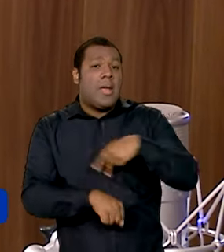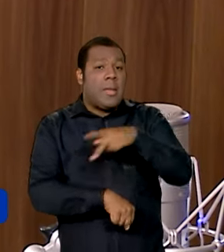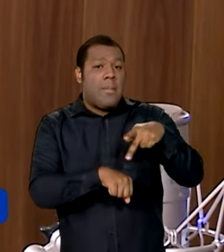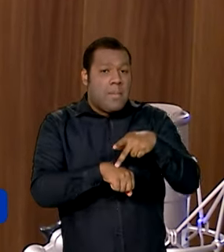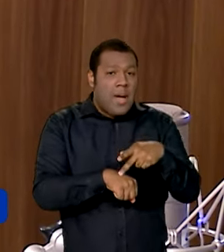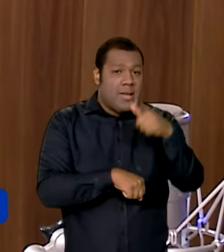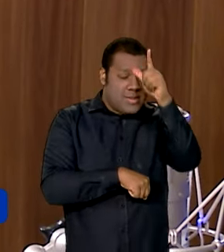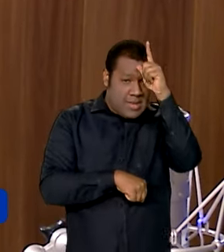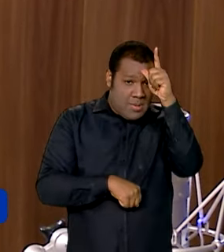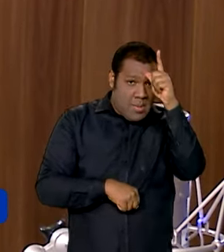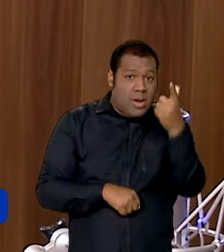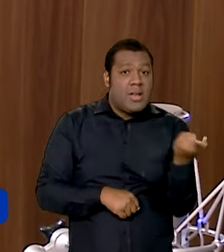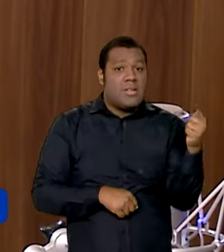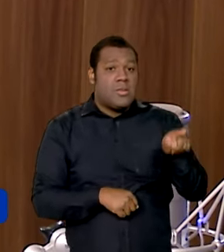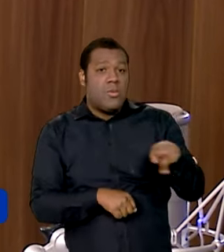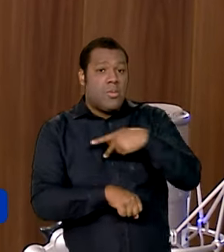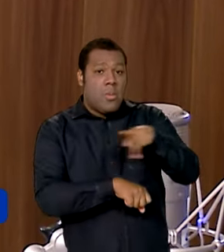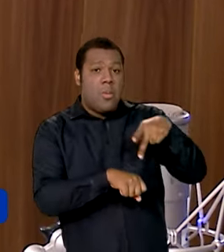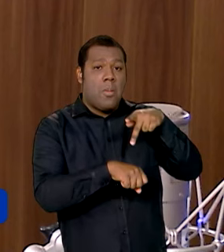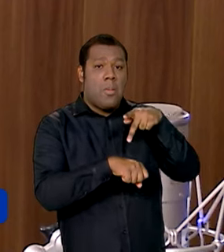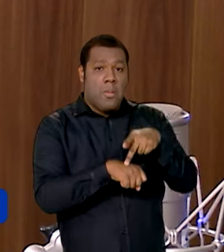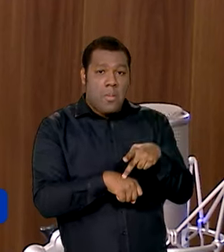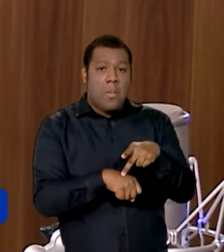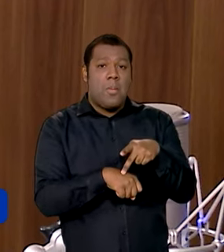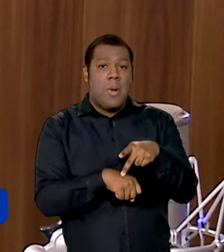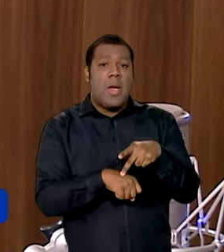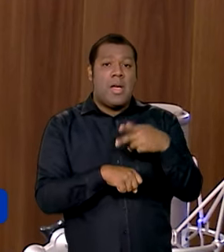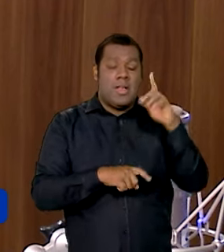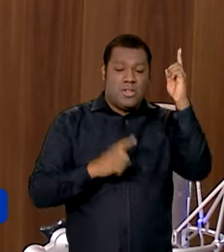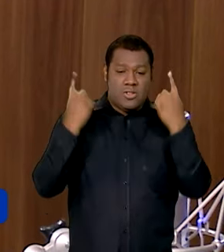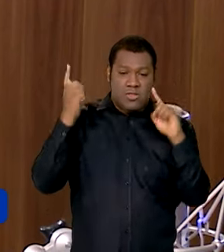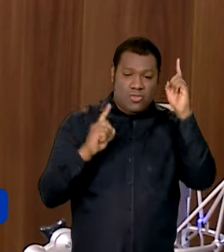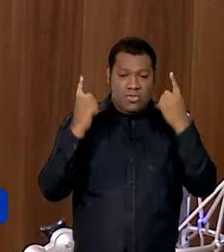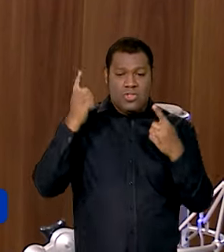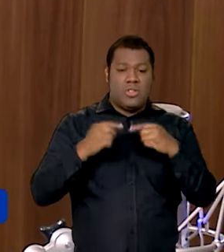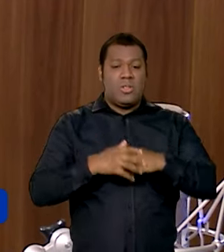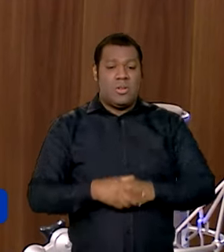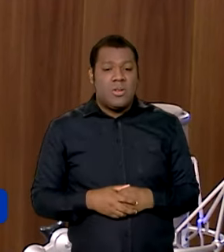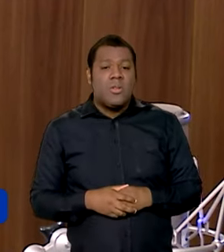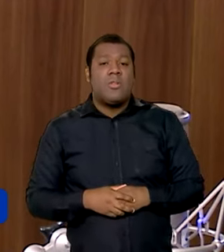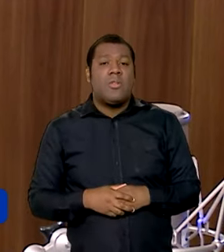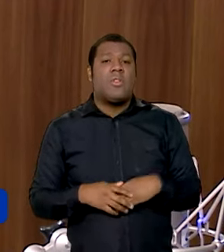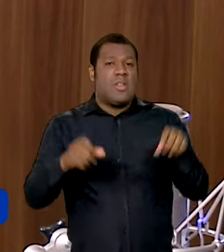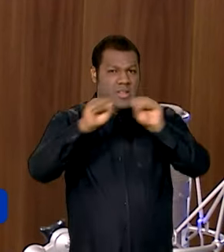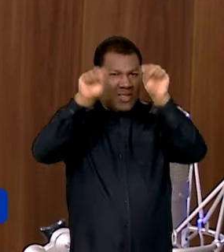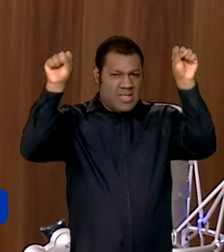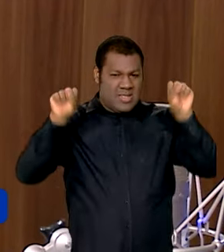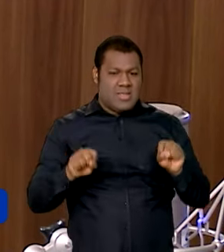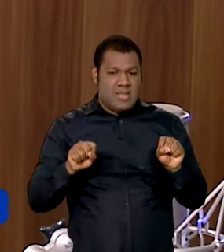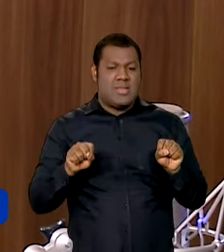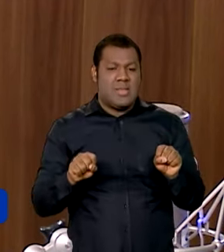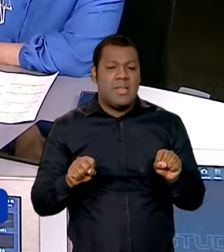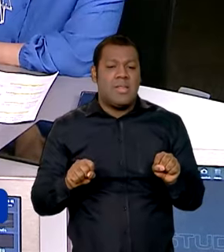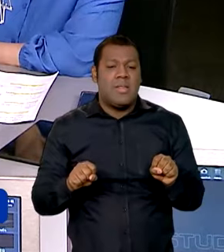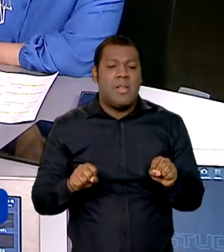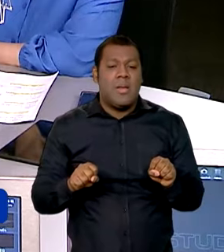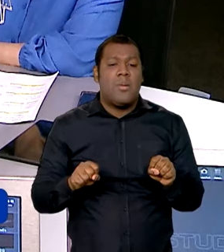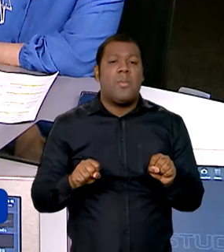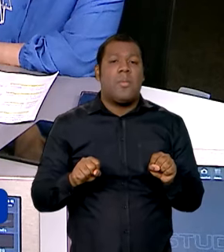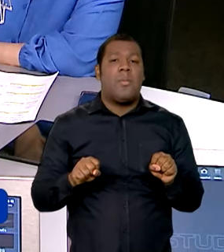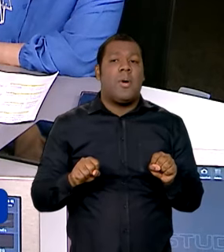usam no mundo que é um sistema eh conhecido né como Cell brcast que é um sistema de